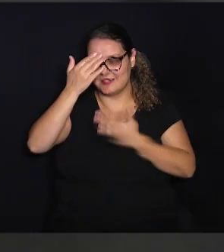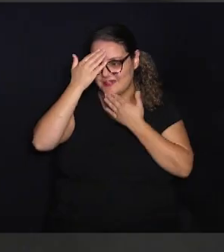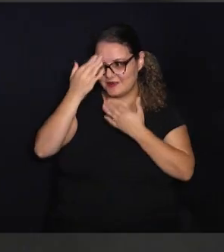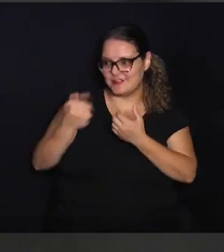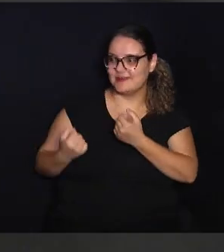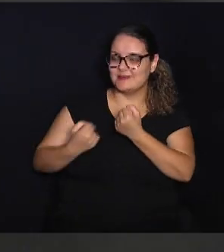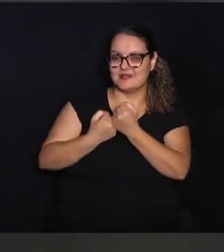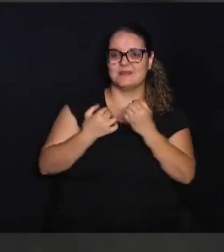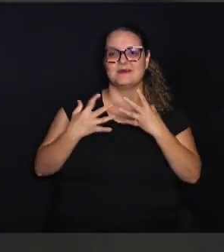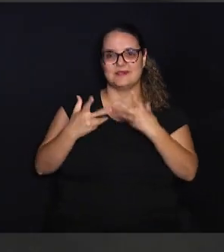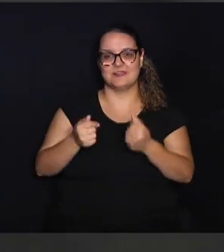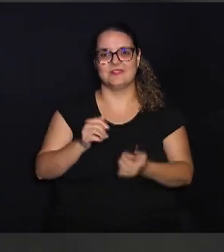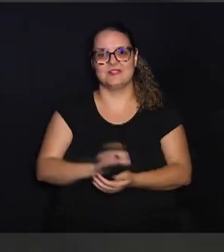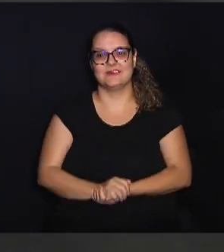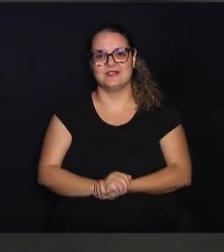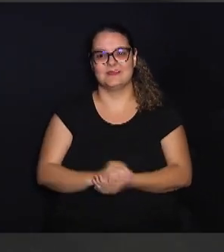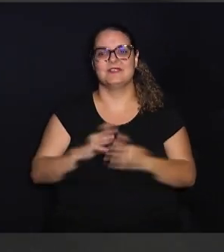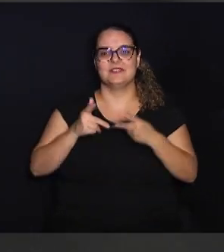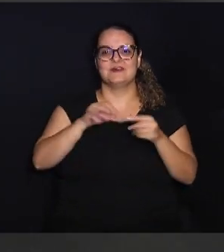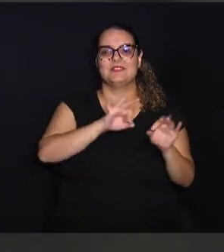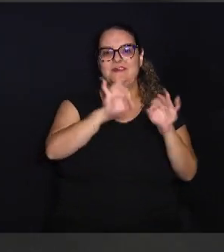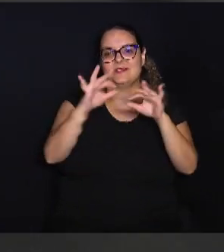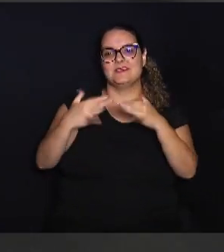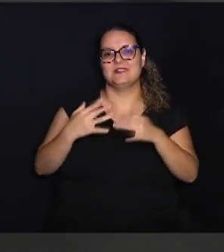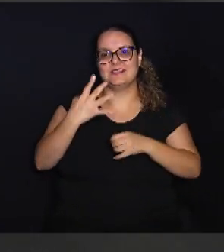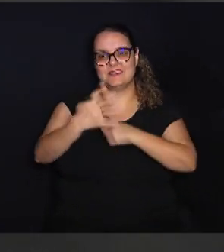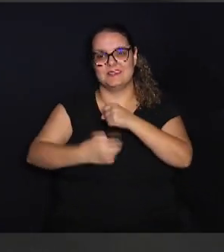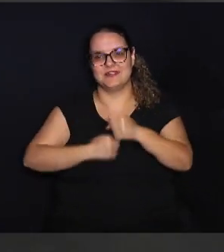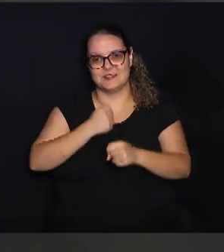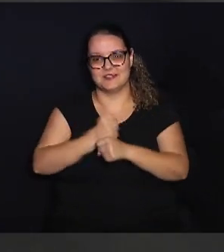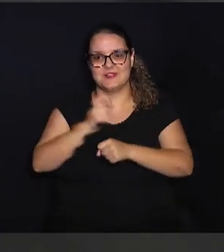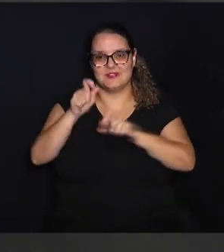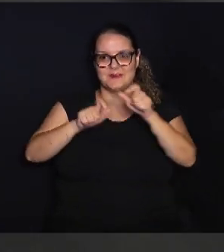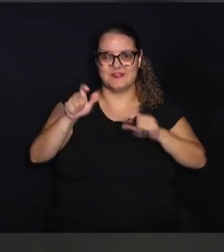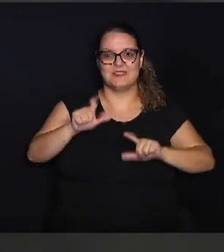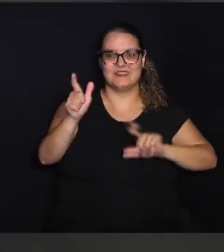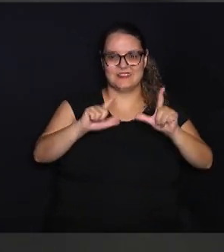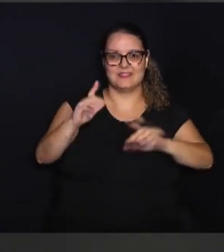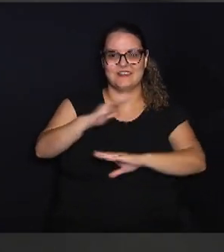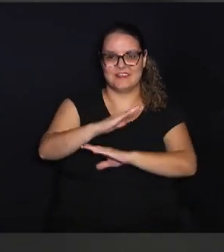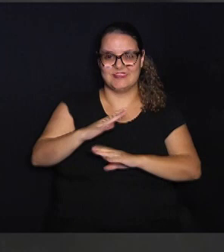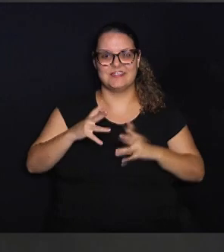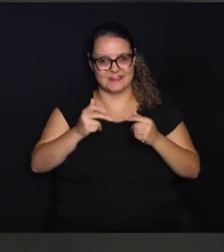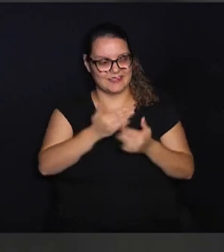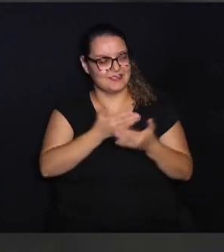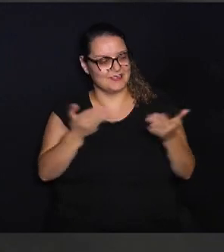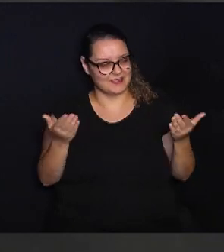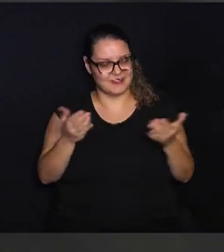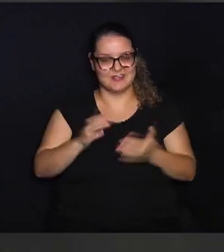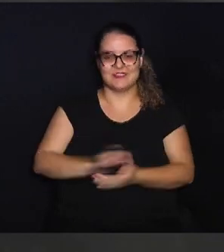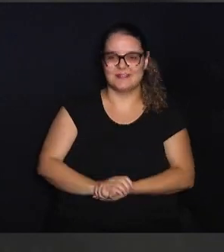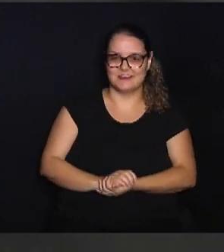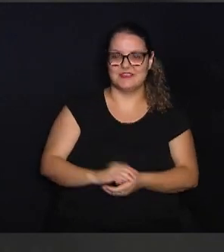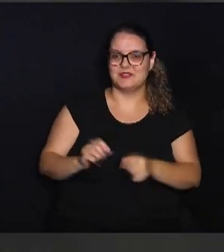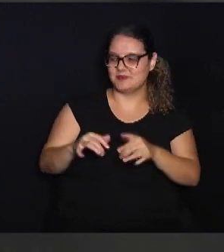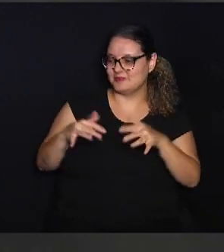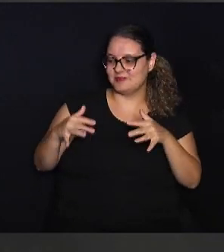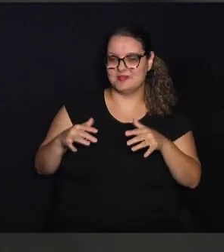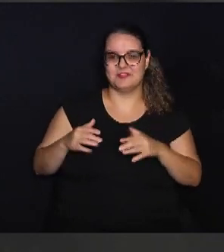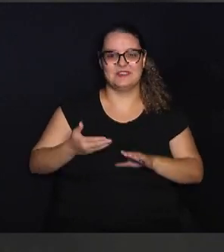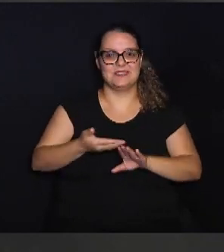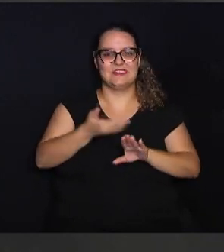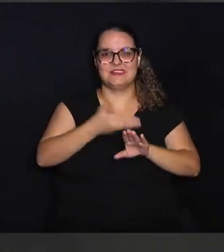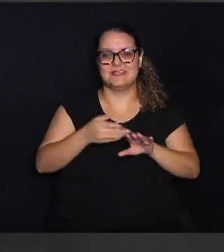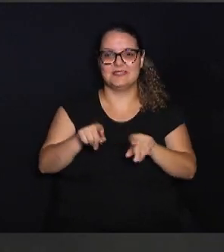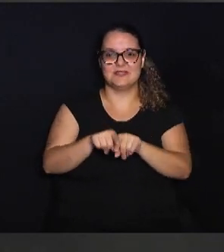de todos que nos assistiram aí durante os 4 anos, o pessoal da TV Câmara, todo mundo que... no plenário, aqui nos bastidores,